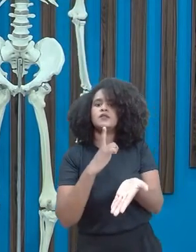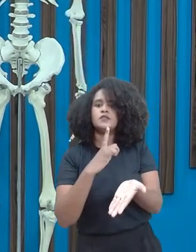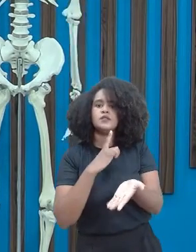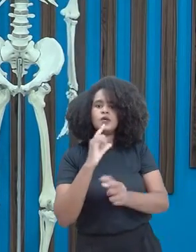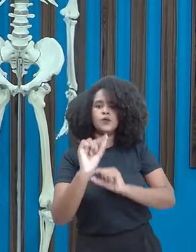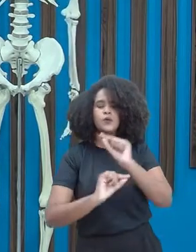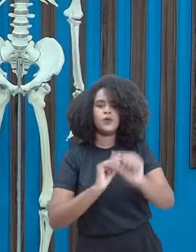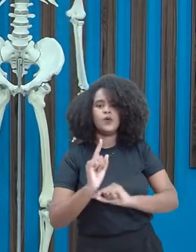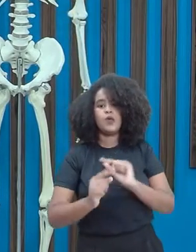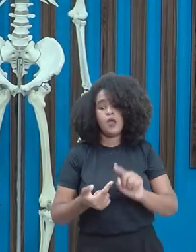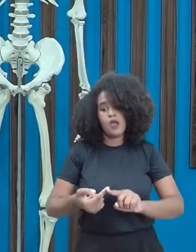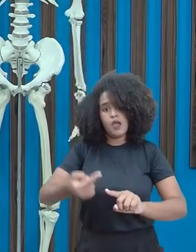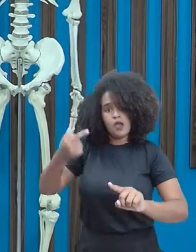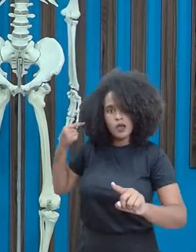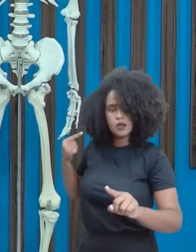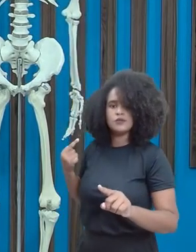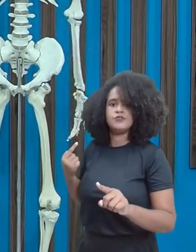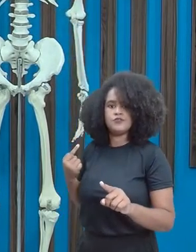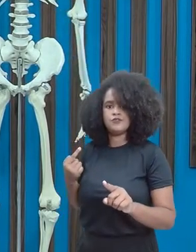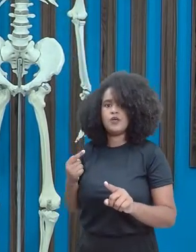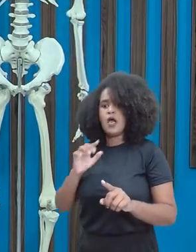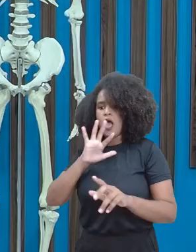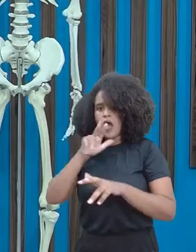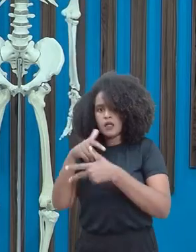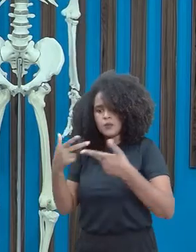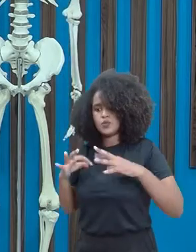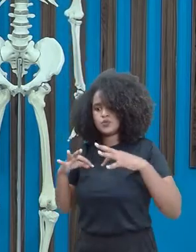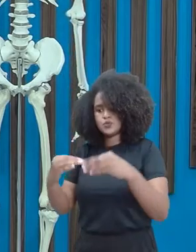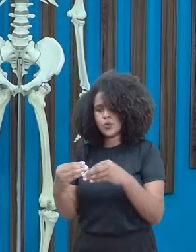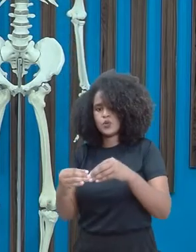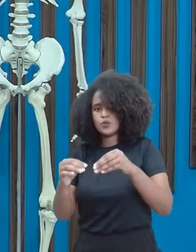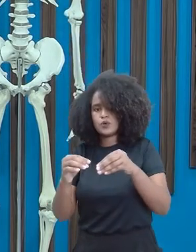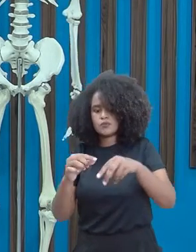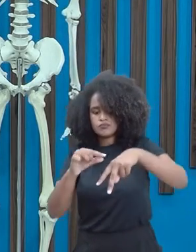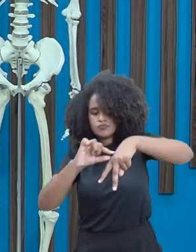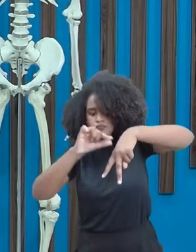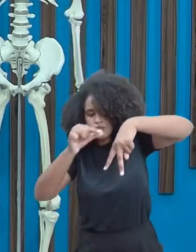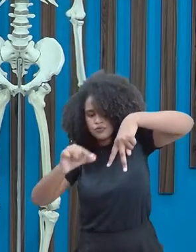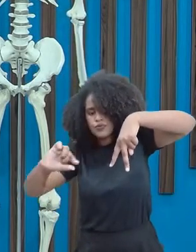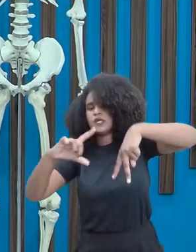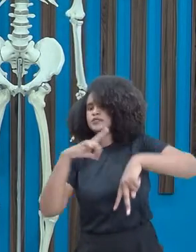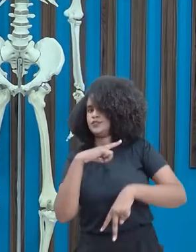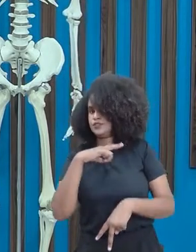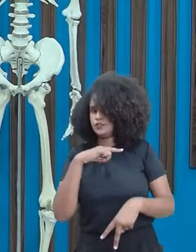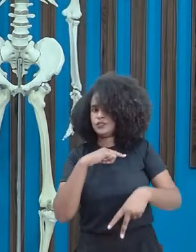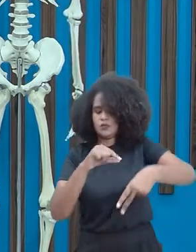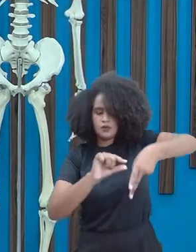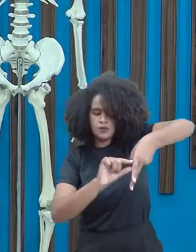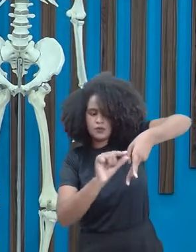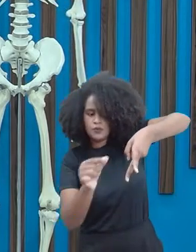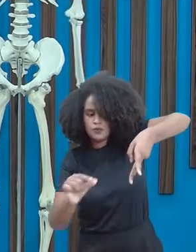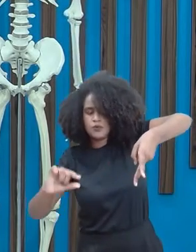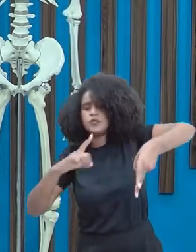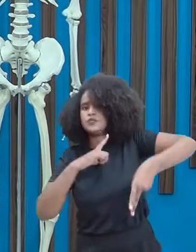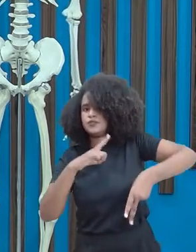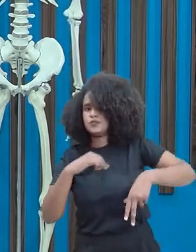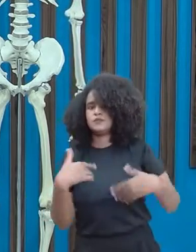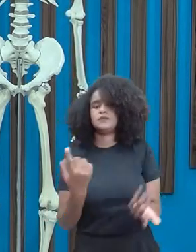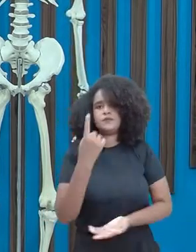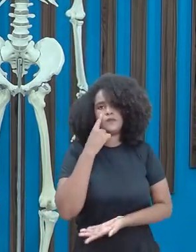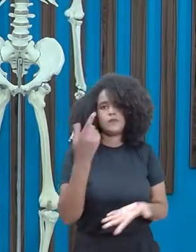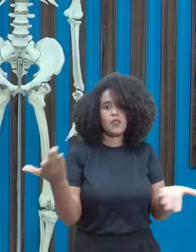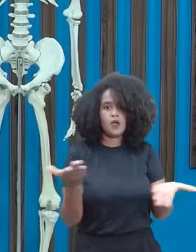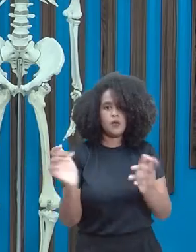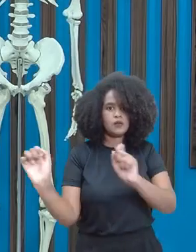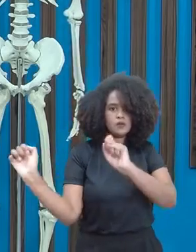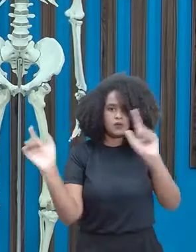ancestral em comum que tinha cauda, ok? Então, o que é que eu tenho mais aqui para mostrar a vocês? Vou dar aqui uma passadinha rapidinho. É a